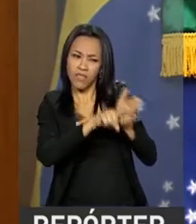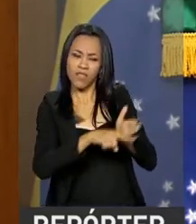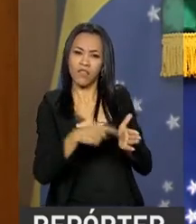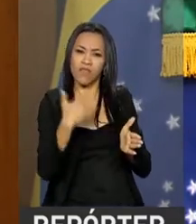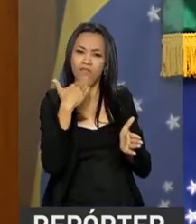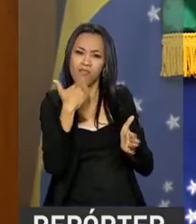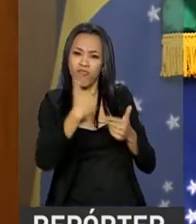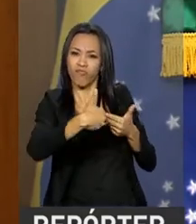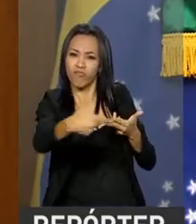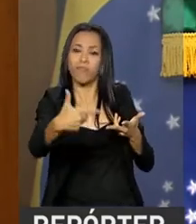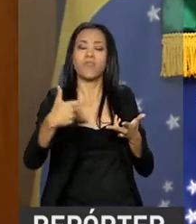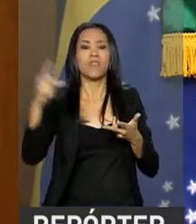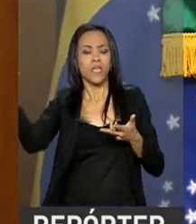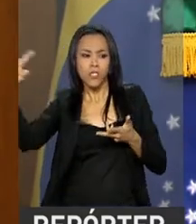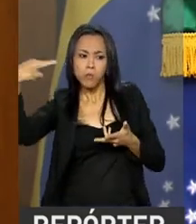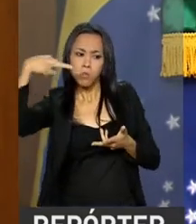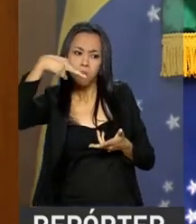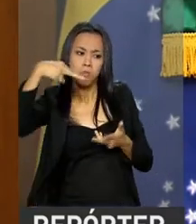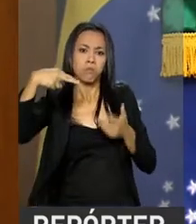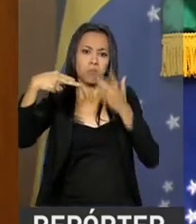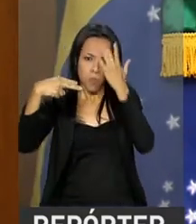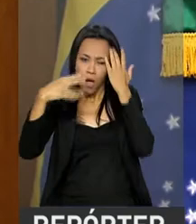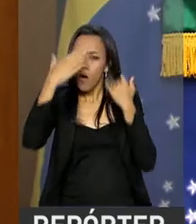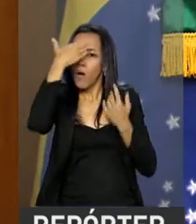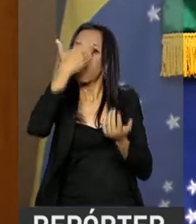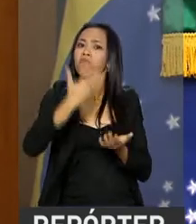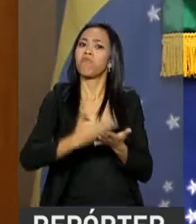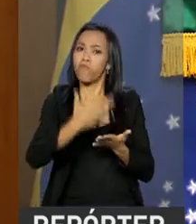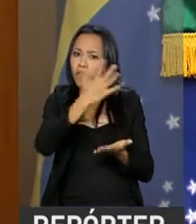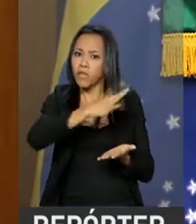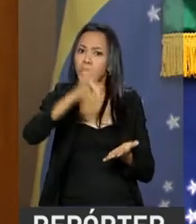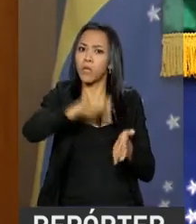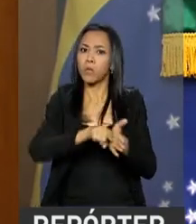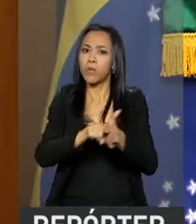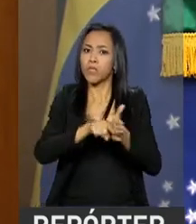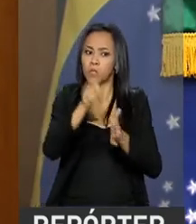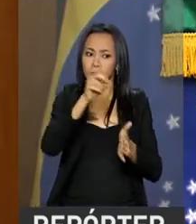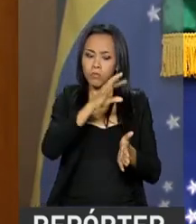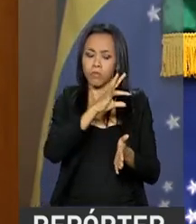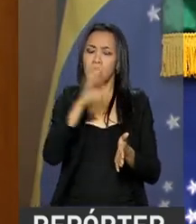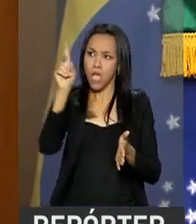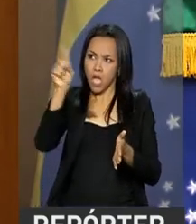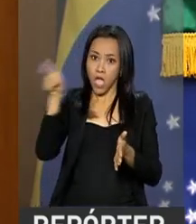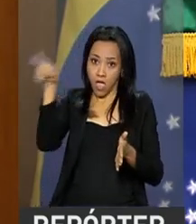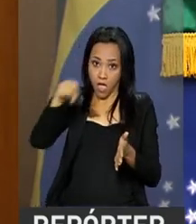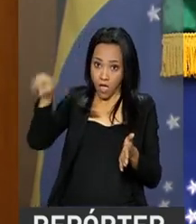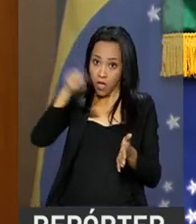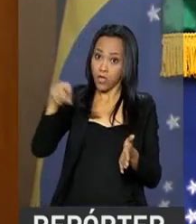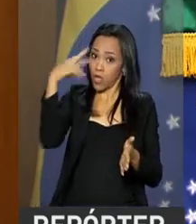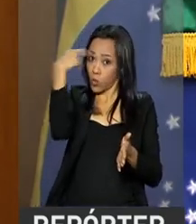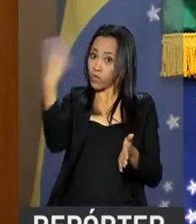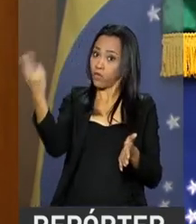a confiança no sistema de inspeção federal brasileiro, até porque eles estiveram aqui em